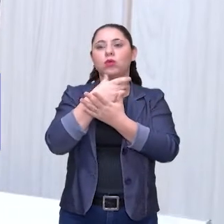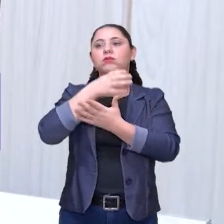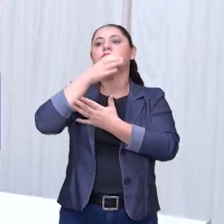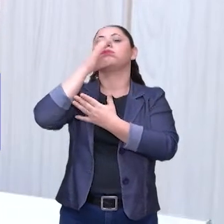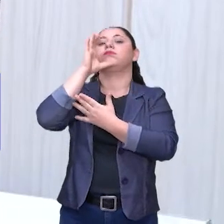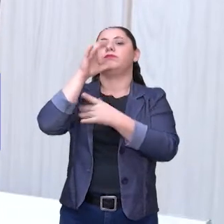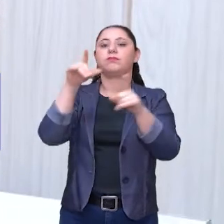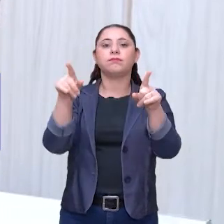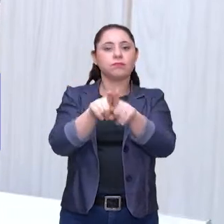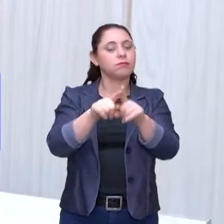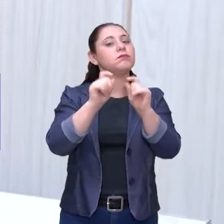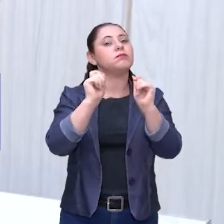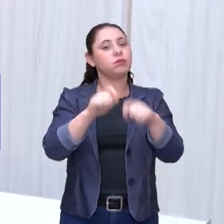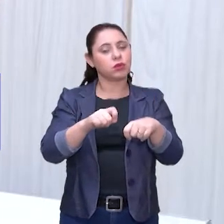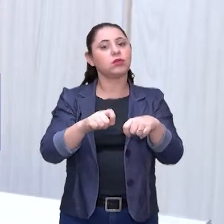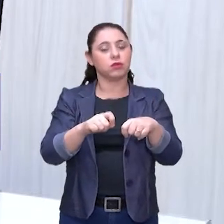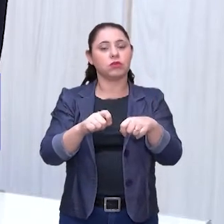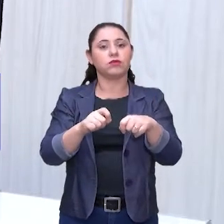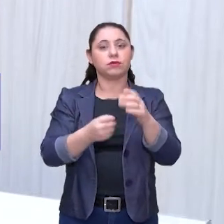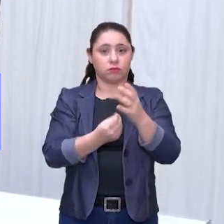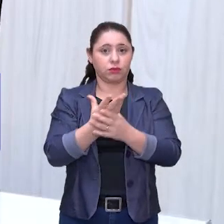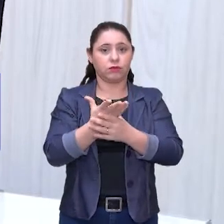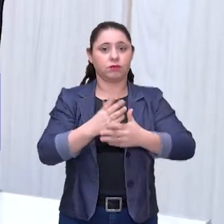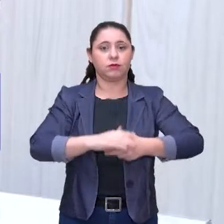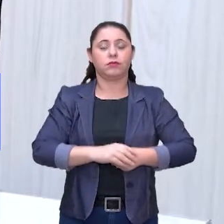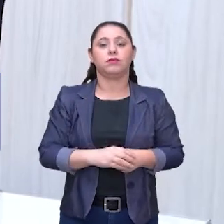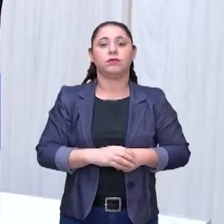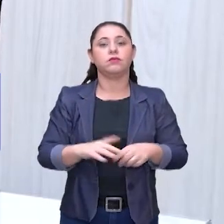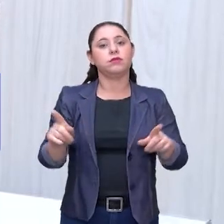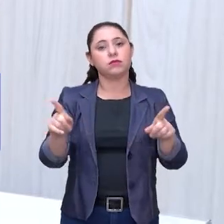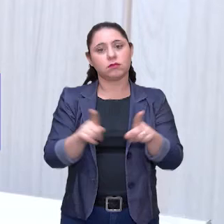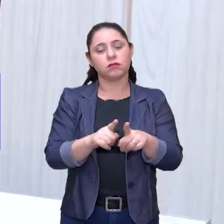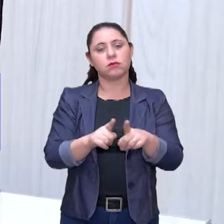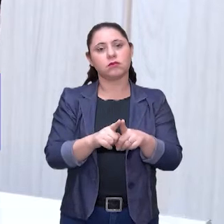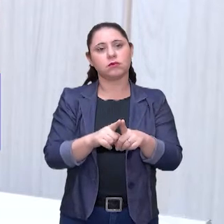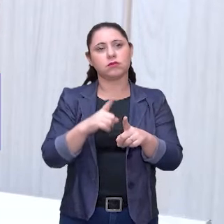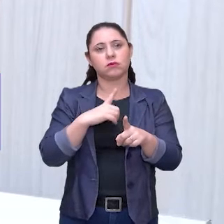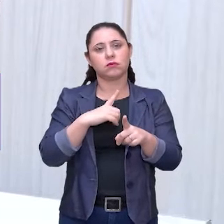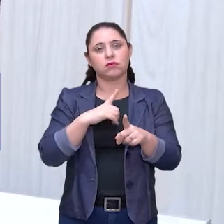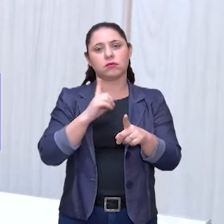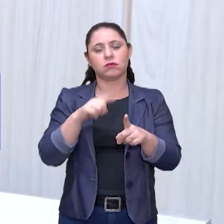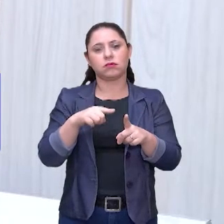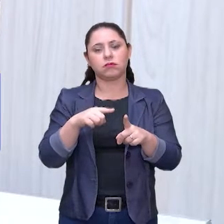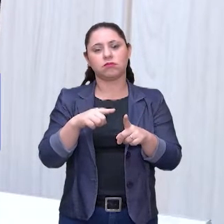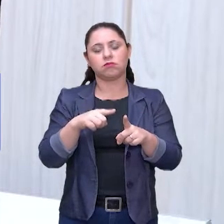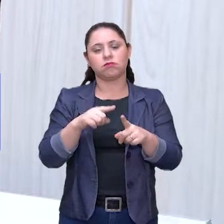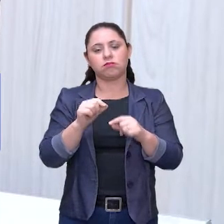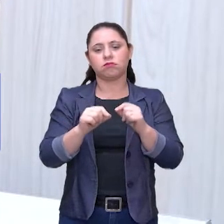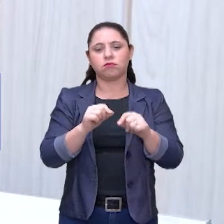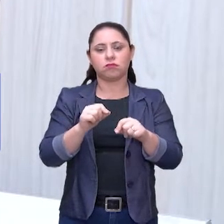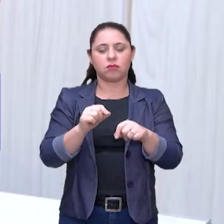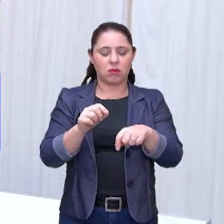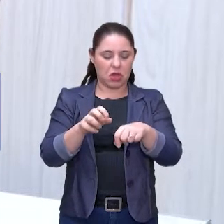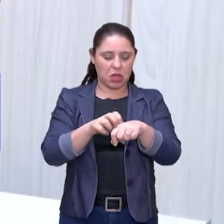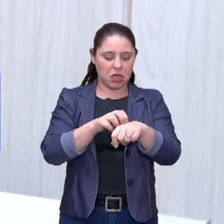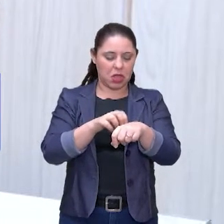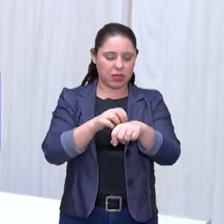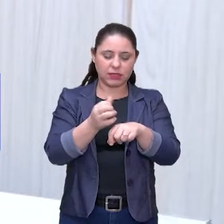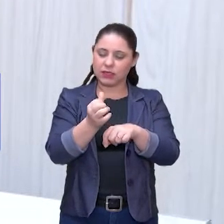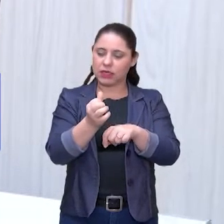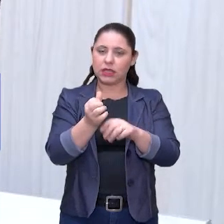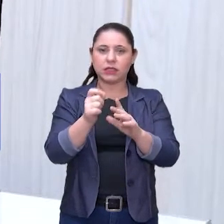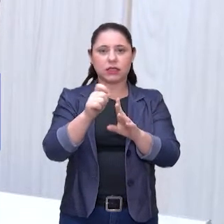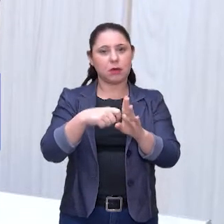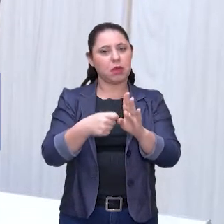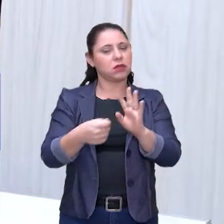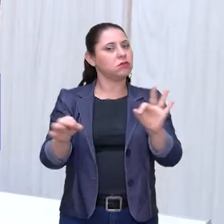que o paciente, às vezes, ingeriu, tomou, então pode desencadear. E geralmente tem uma